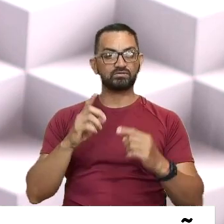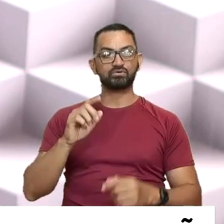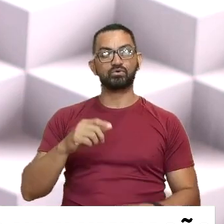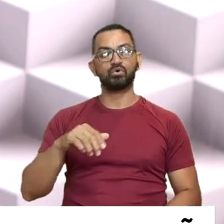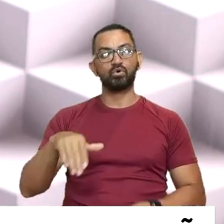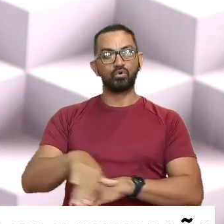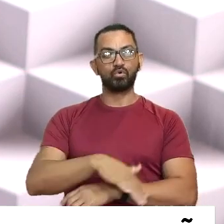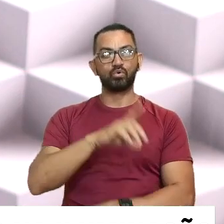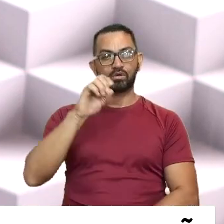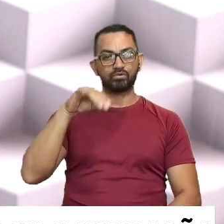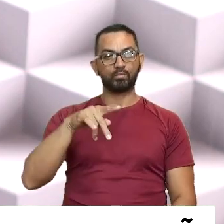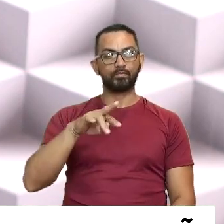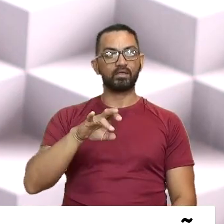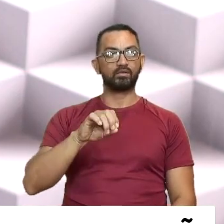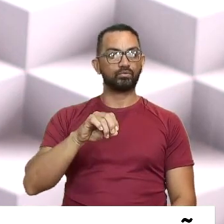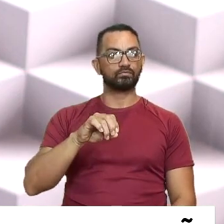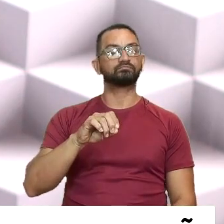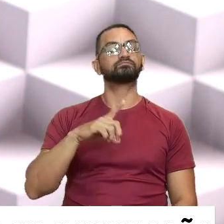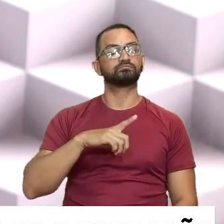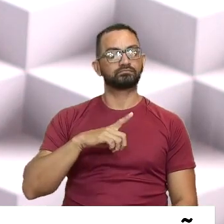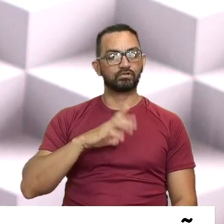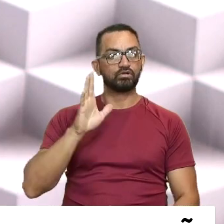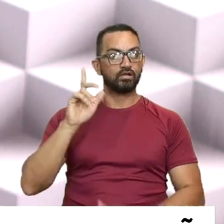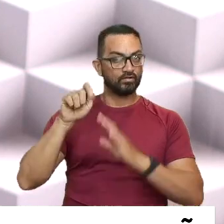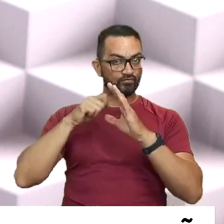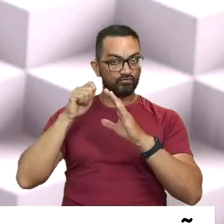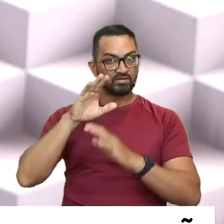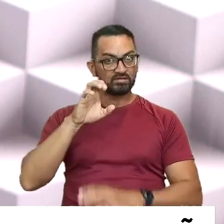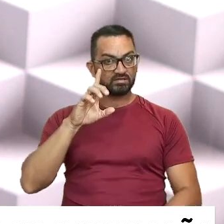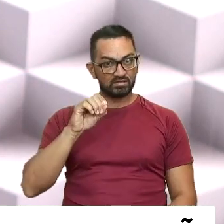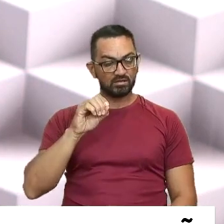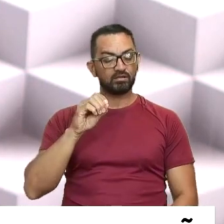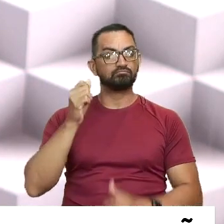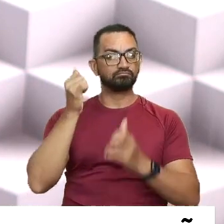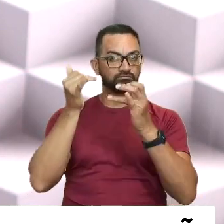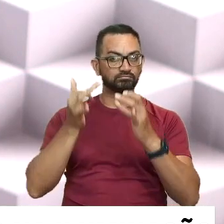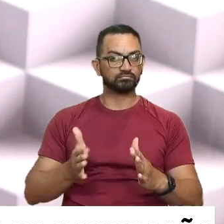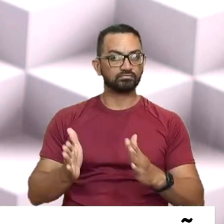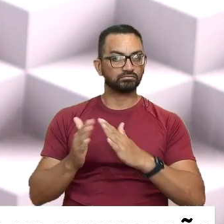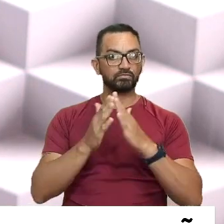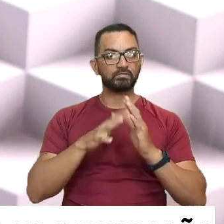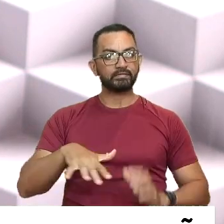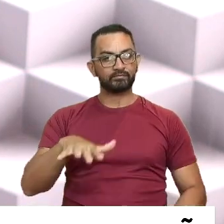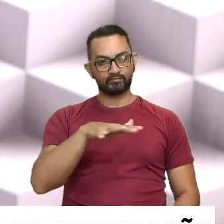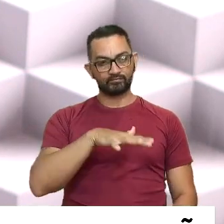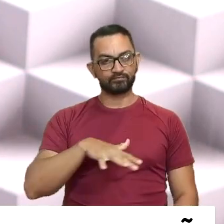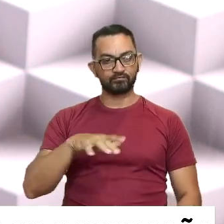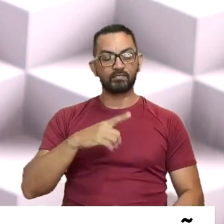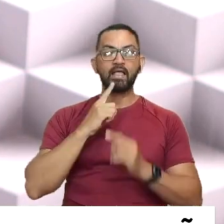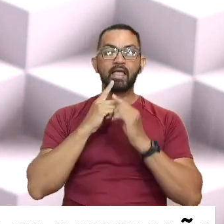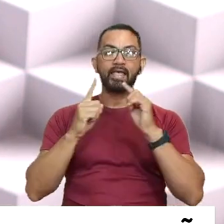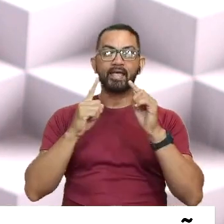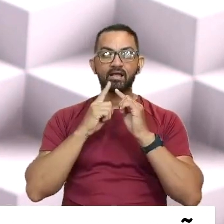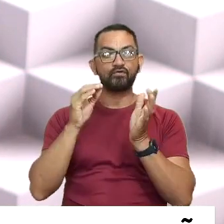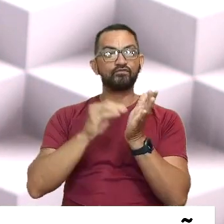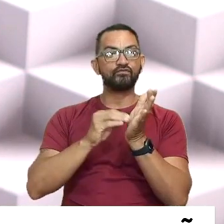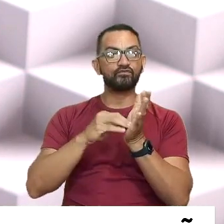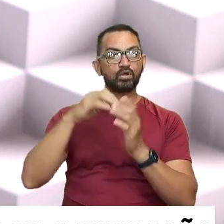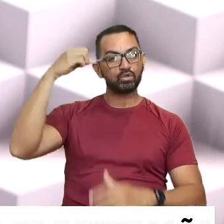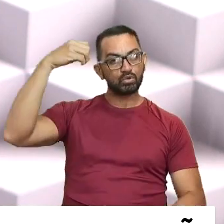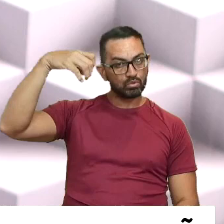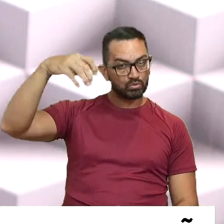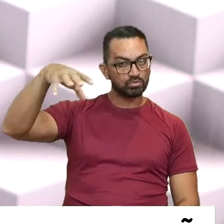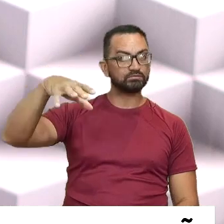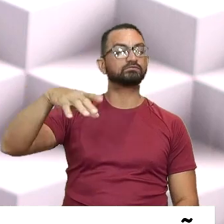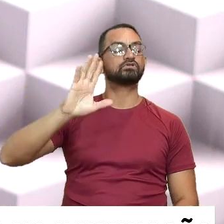reclamação foi da Rua Dom Pedro I, no bairro Pacuri. A gente recebeu um vídeo logo cedo com o um relato de moradores do local, né? Eles reclamam da